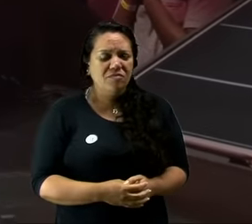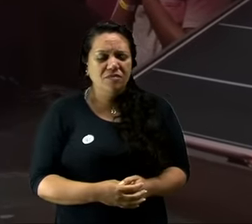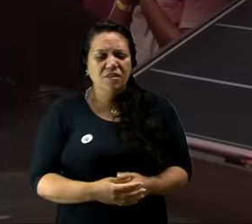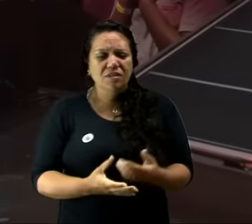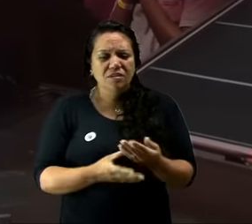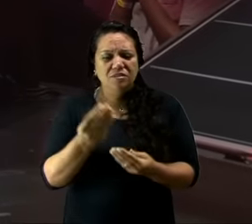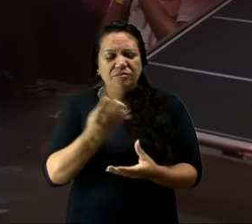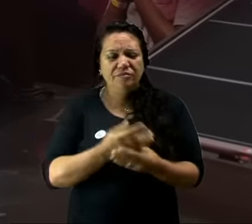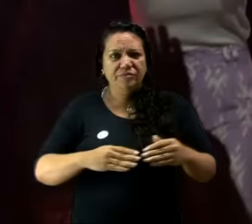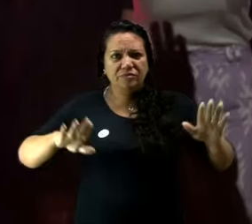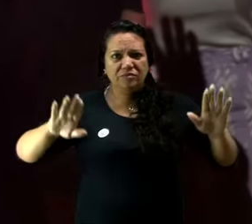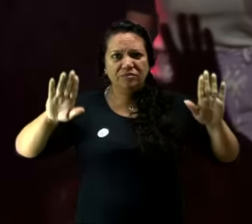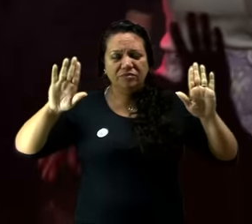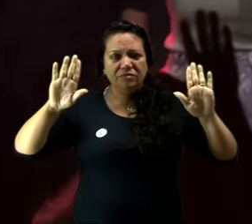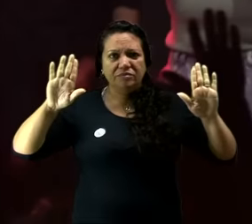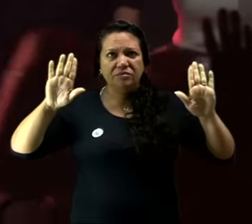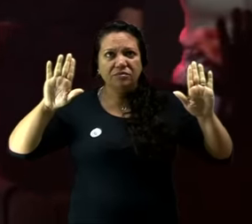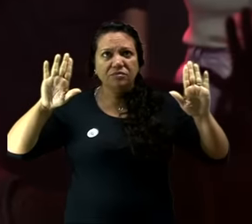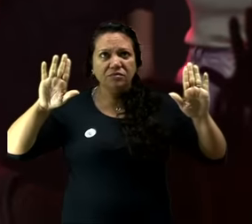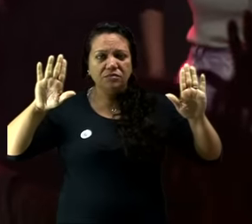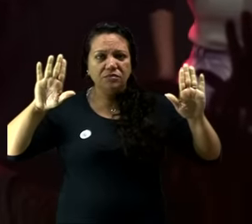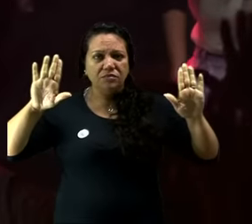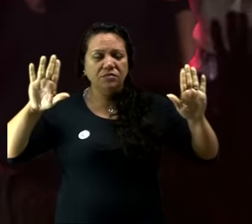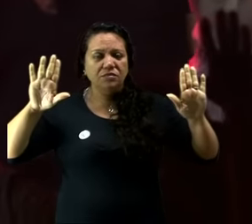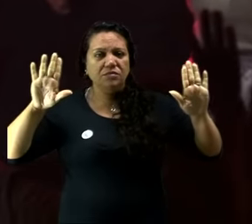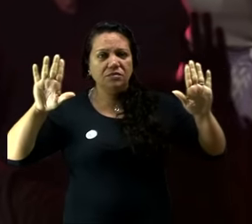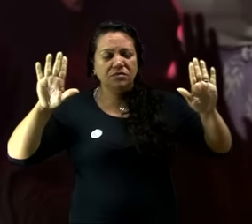Levanta sua mão,